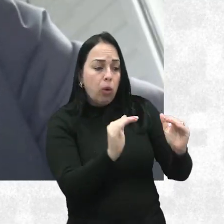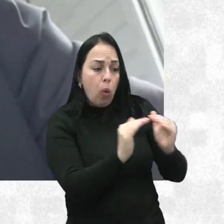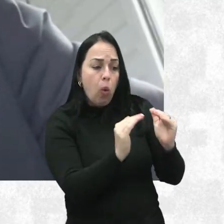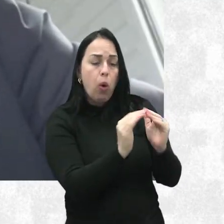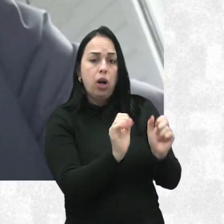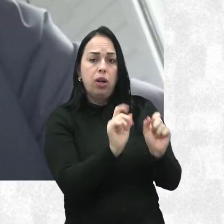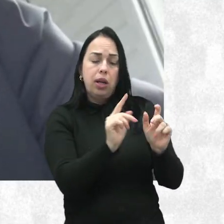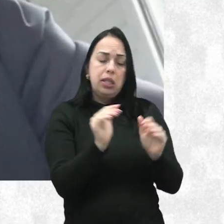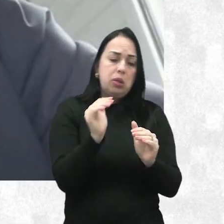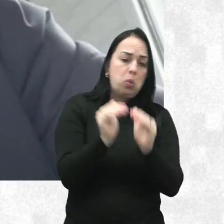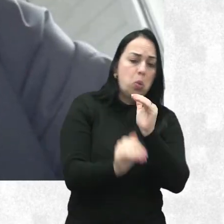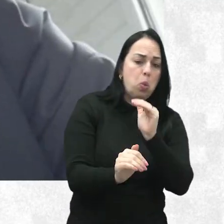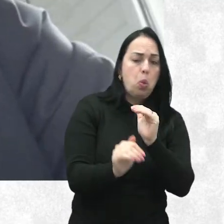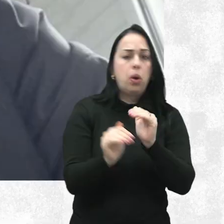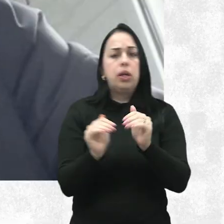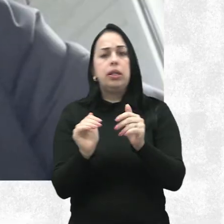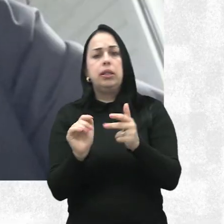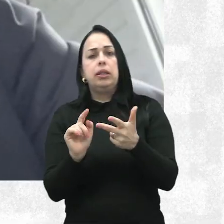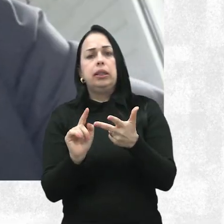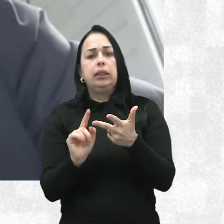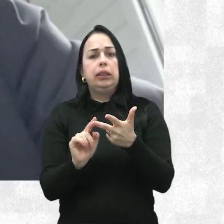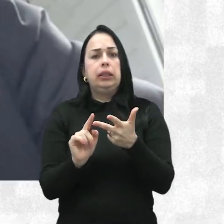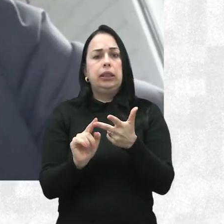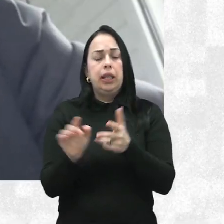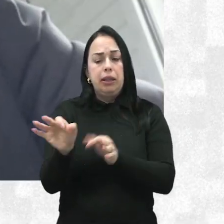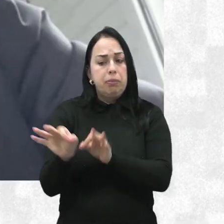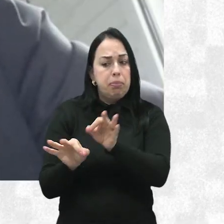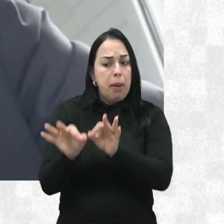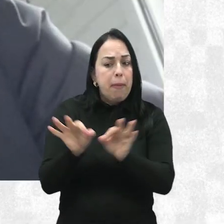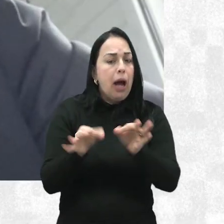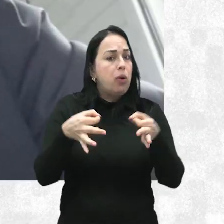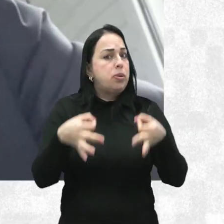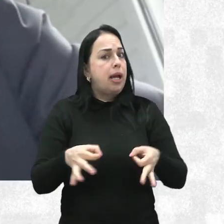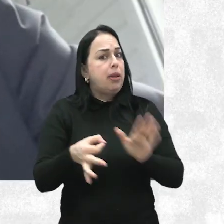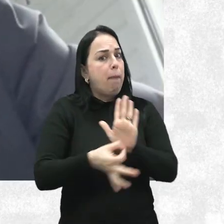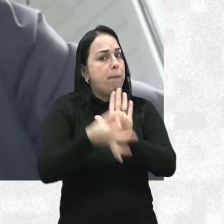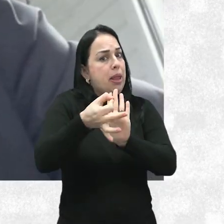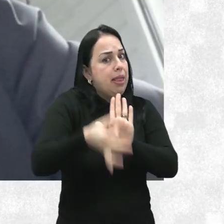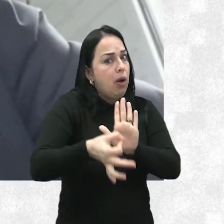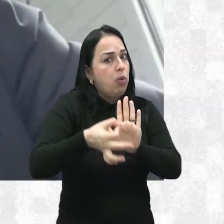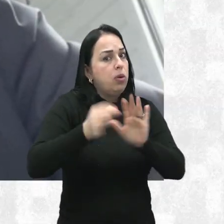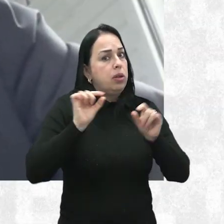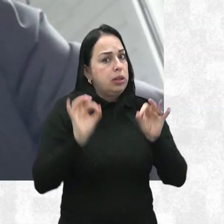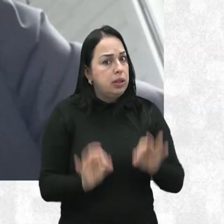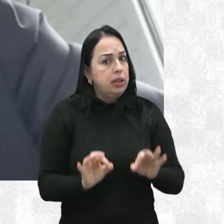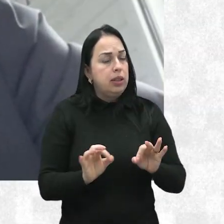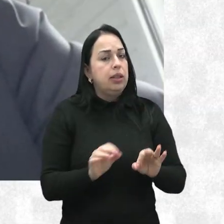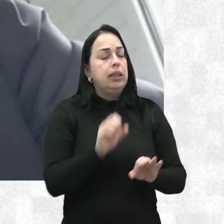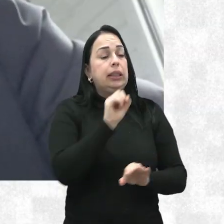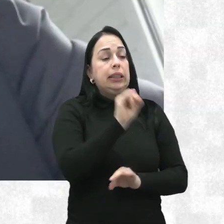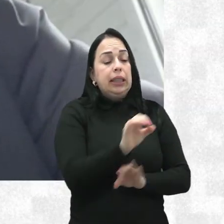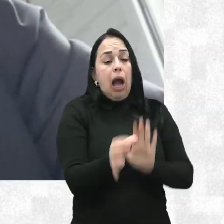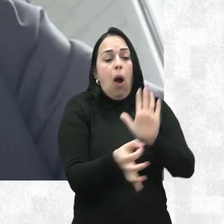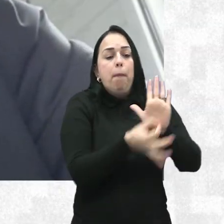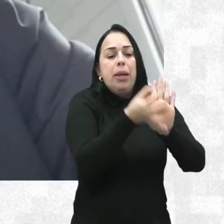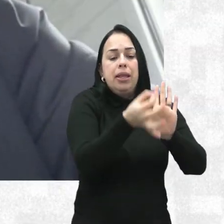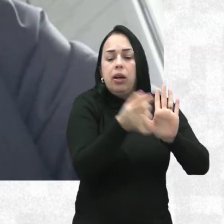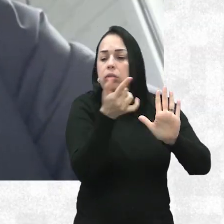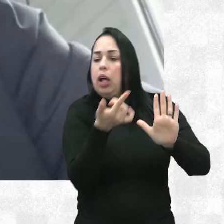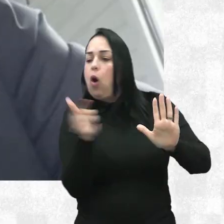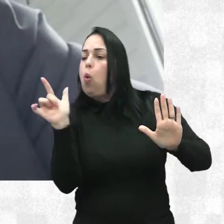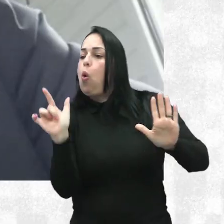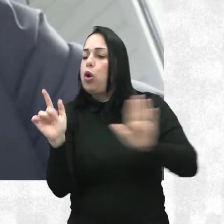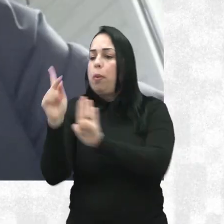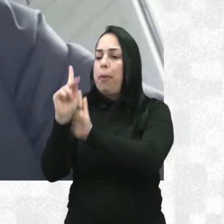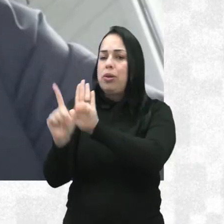é favorável, se o parecer é contrário, se o parecer foi elaborado corretamente, se ele não diz respeito a um outro processo que